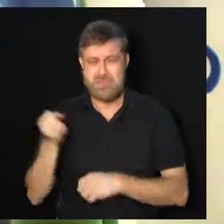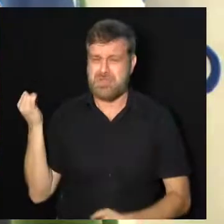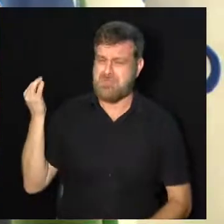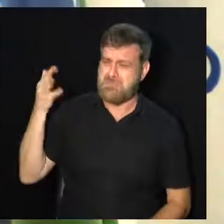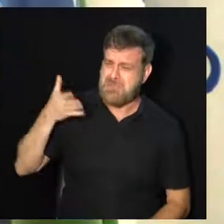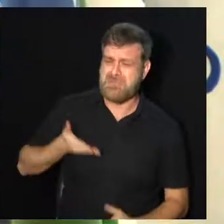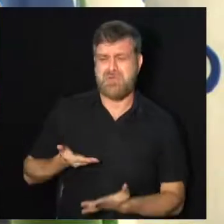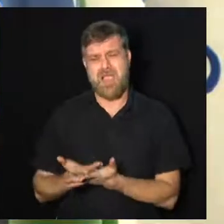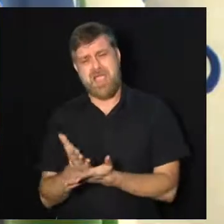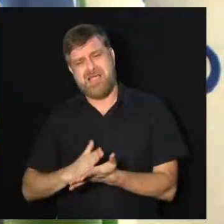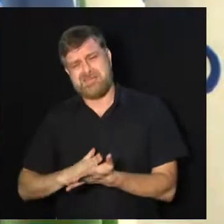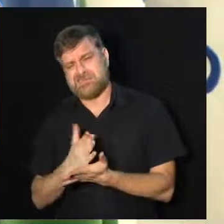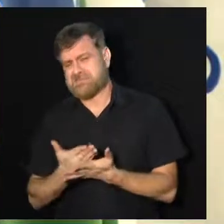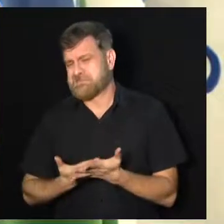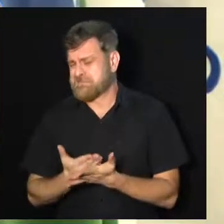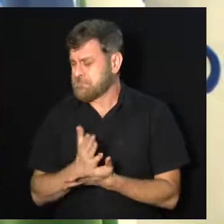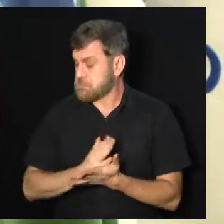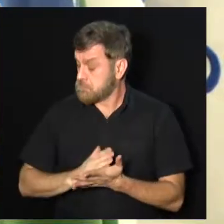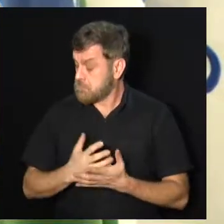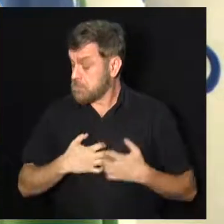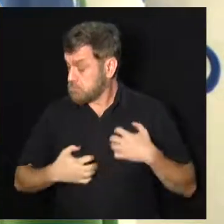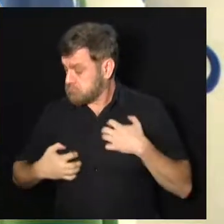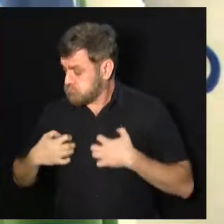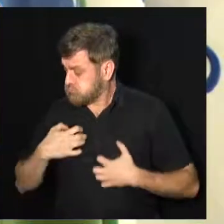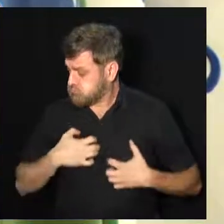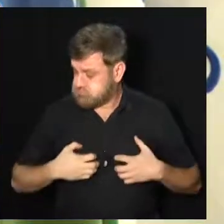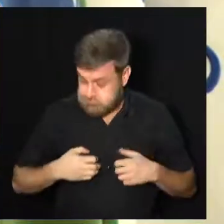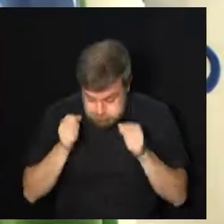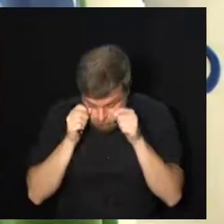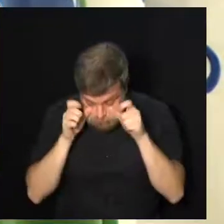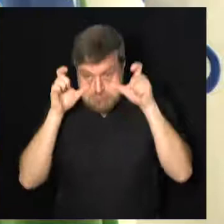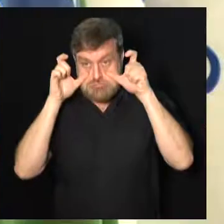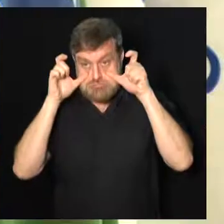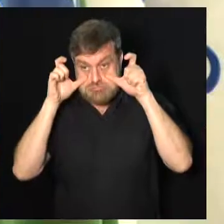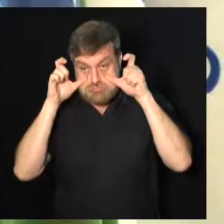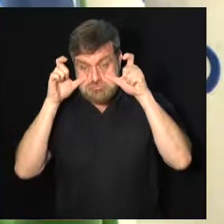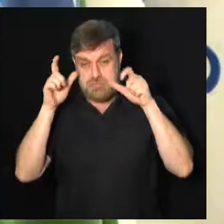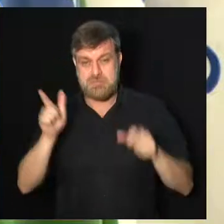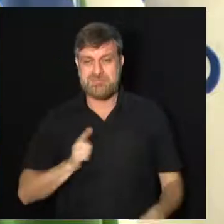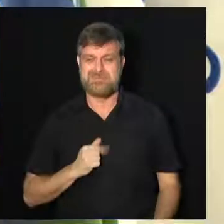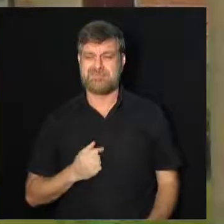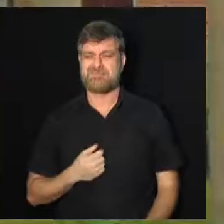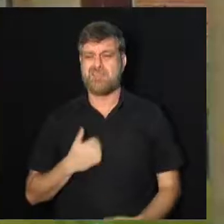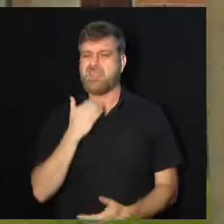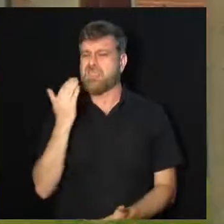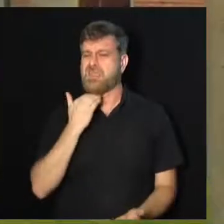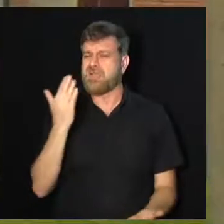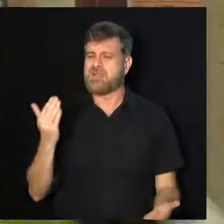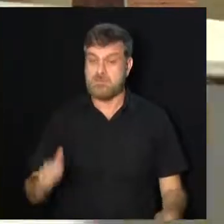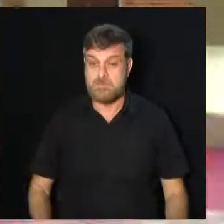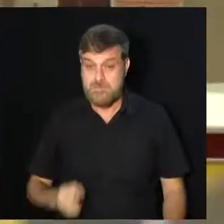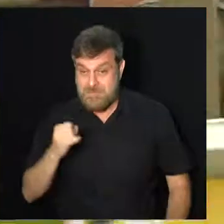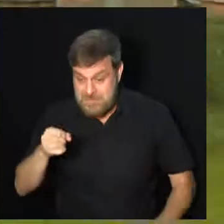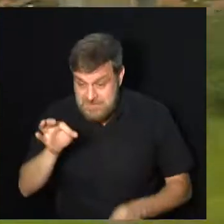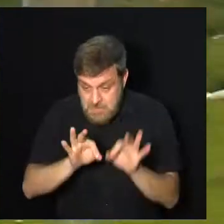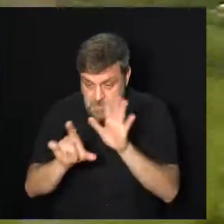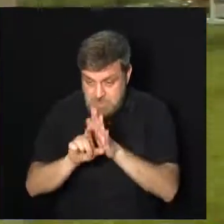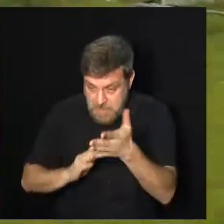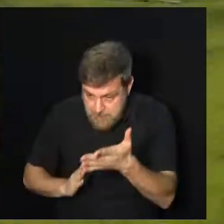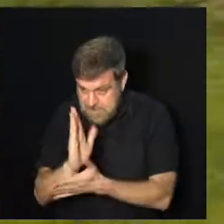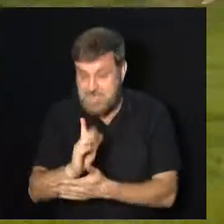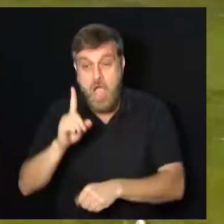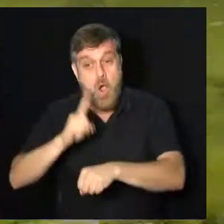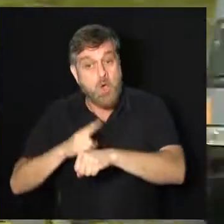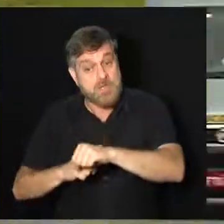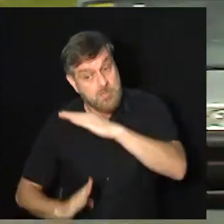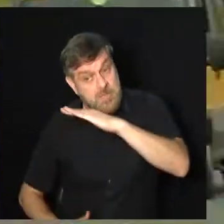madrugada, infernizando, importunando, acordando as pessoas e sem nada acontecer. Se aprovado, o projeto irá reduzir o